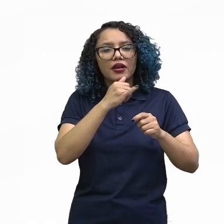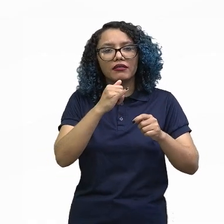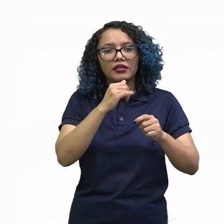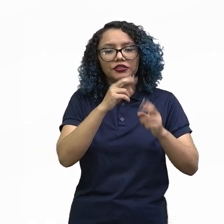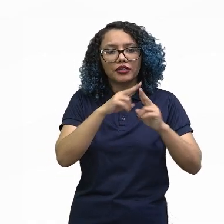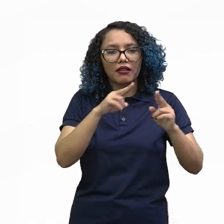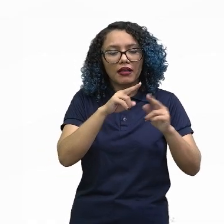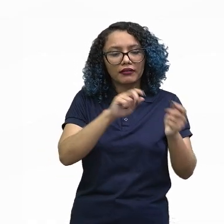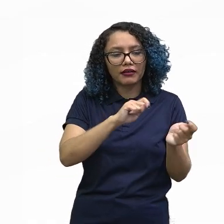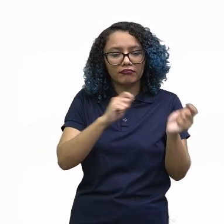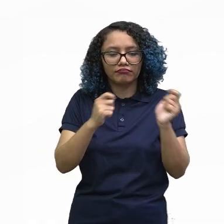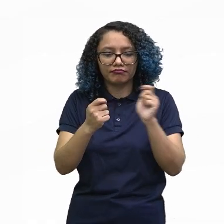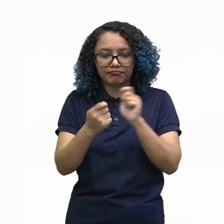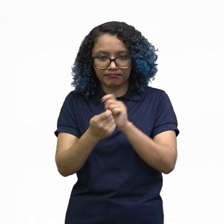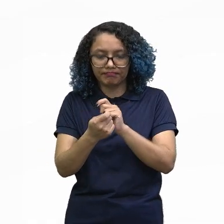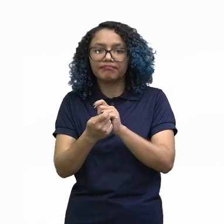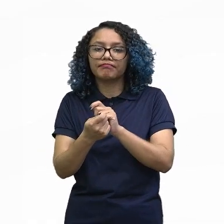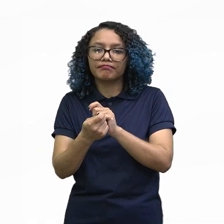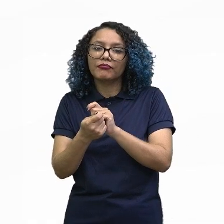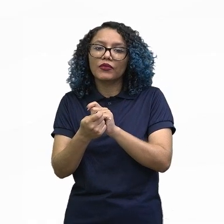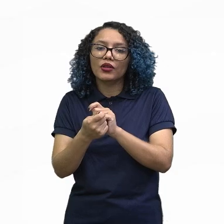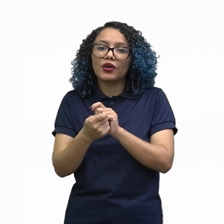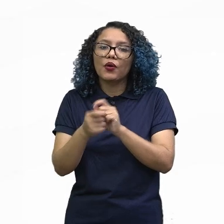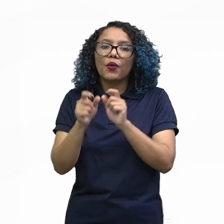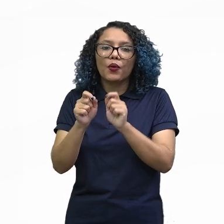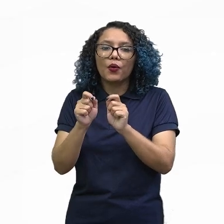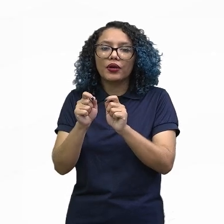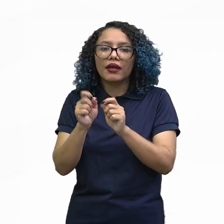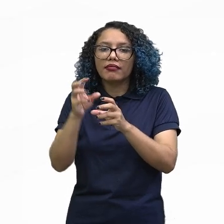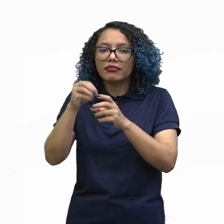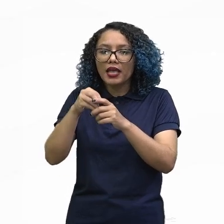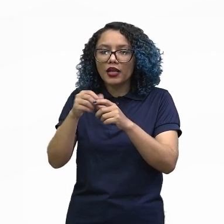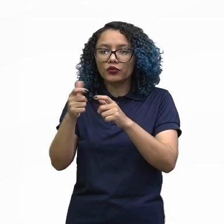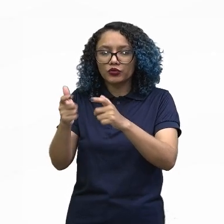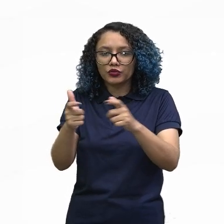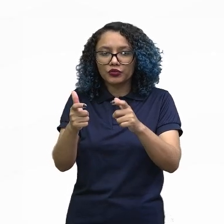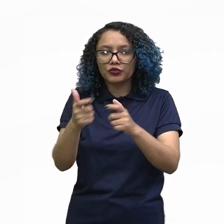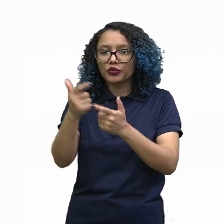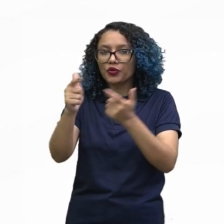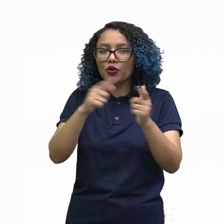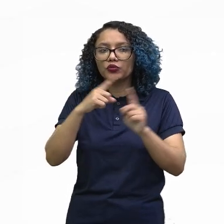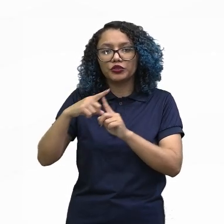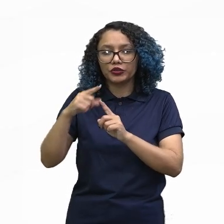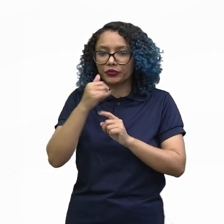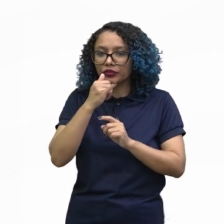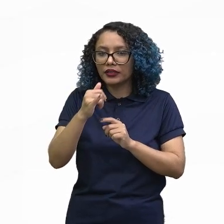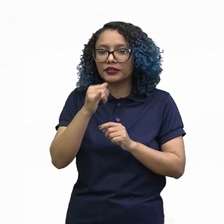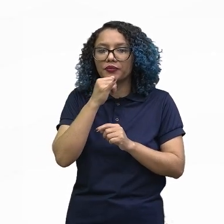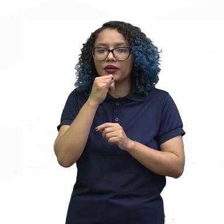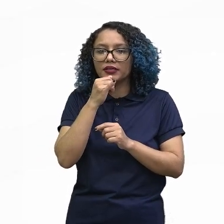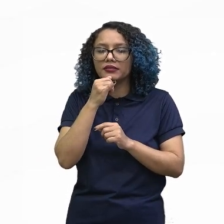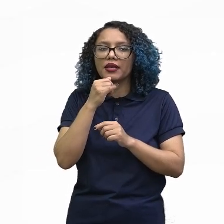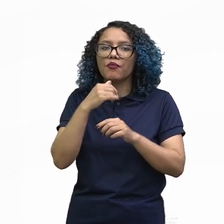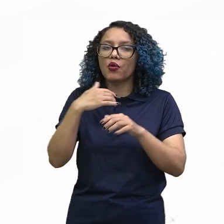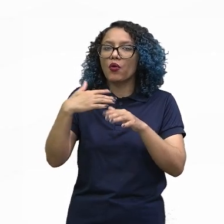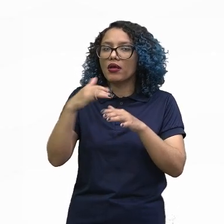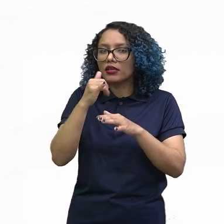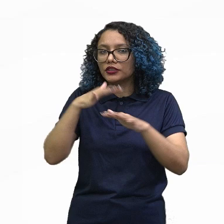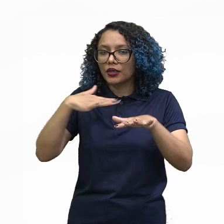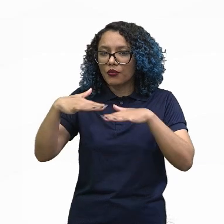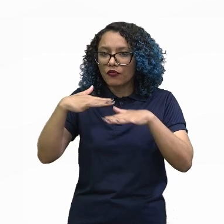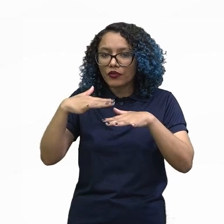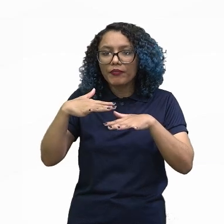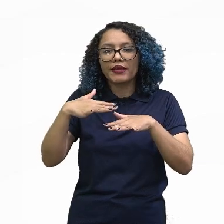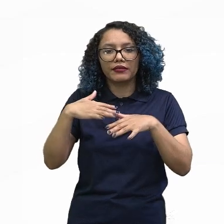a energia elétrica presente em um circuito em outras formas de energia, como a energia